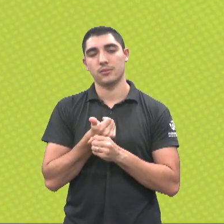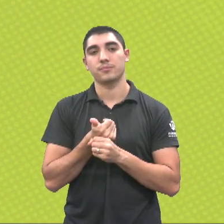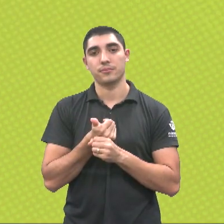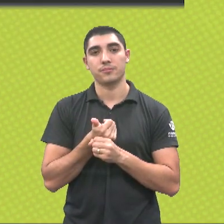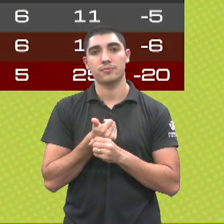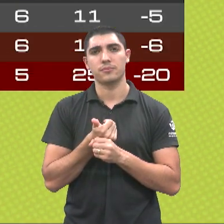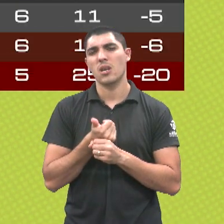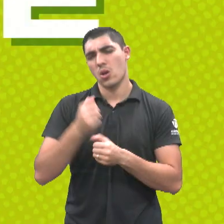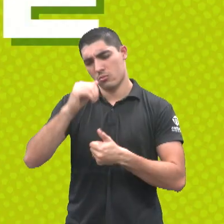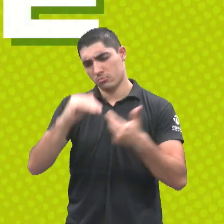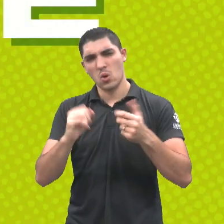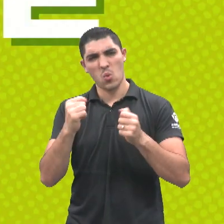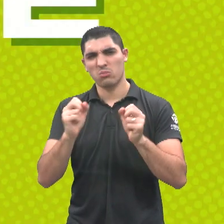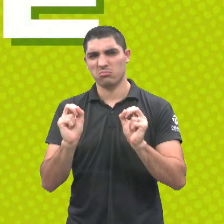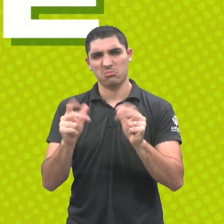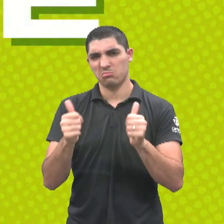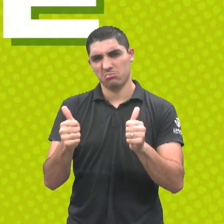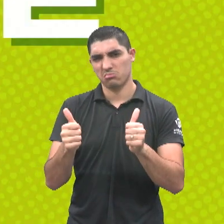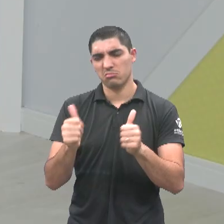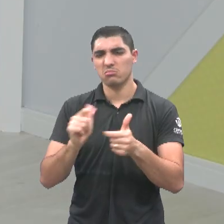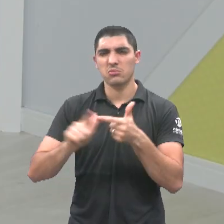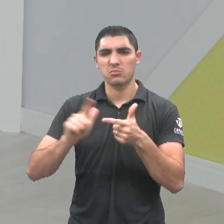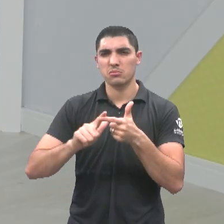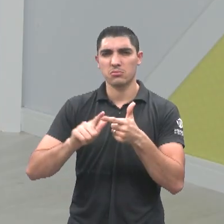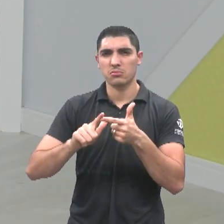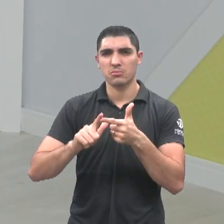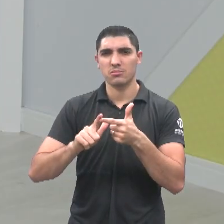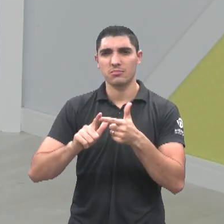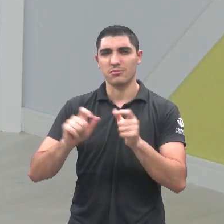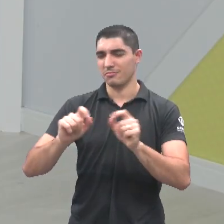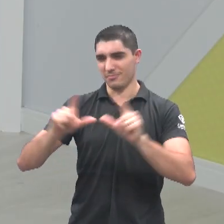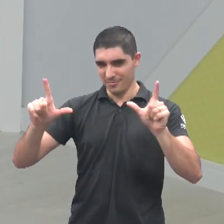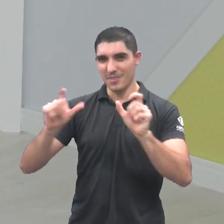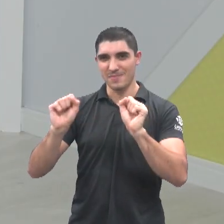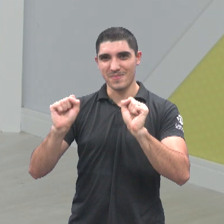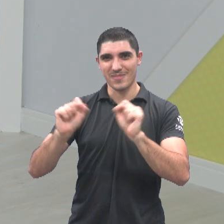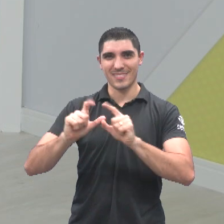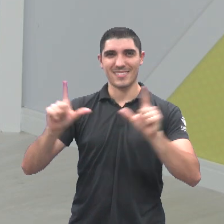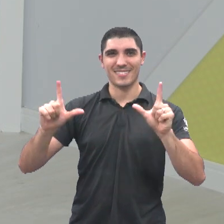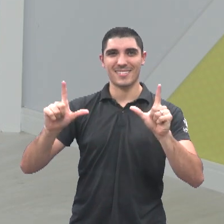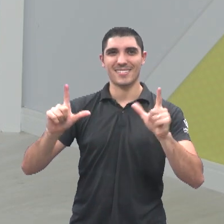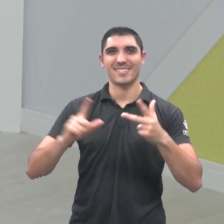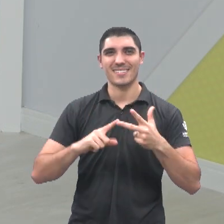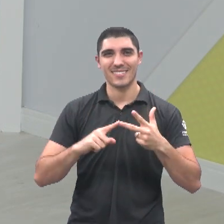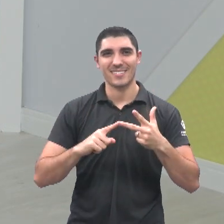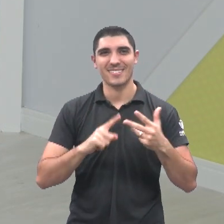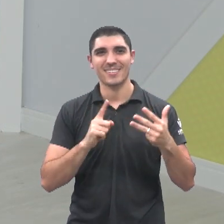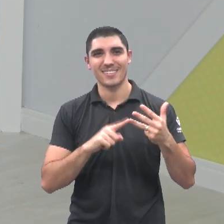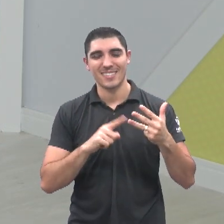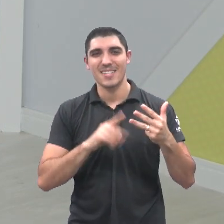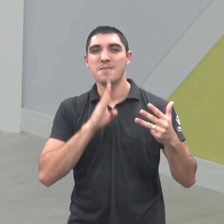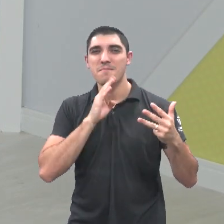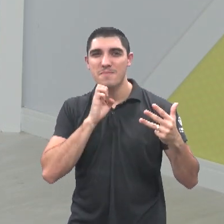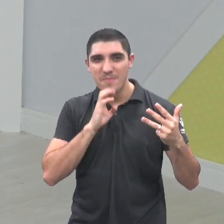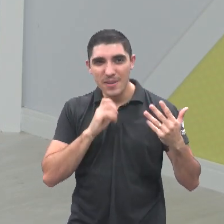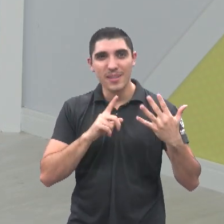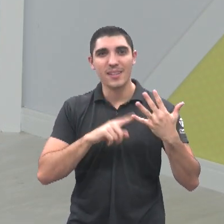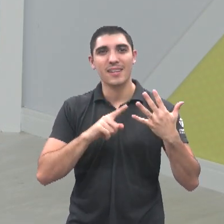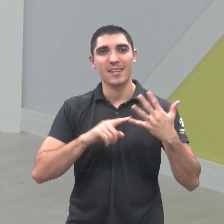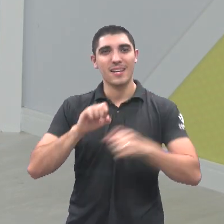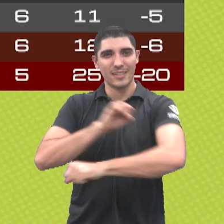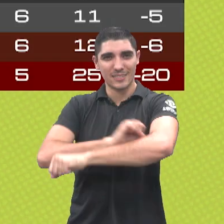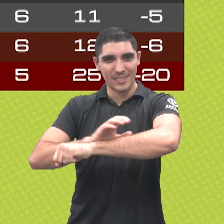precisa botar... Tá, tudo bem, colocou aí, não tem problema, volta ali, Matheus, já colocou, coloca de tudo, então vai. Coloca lá, Inter de Bebedouro, São Carlense, Barretos,